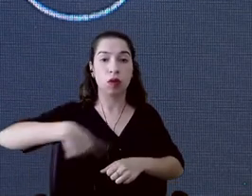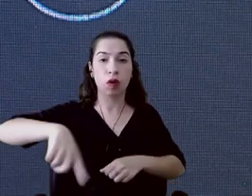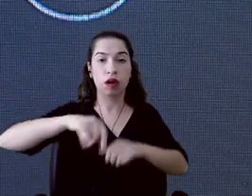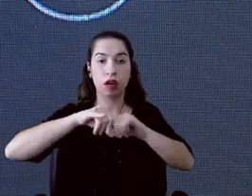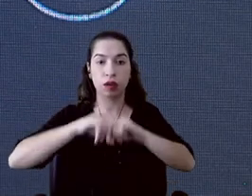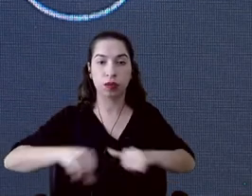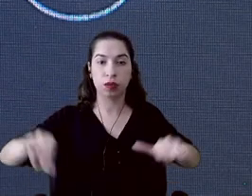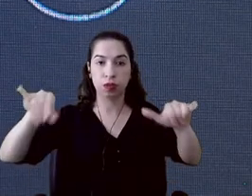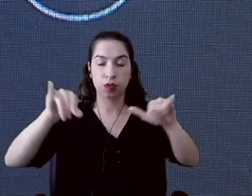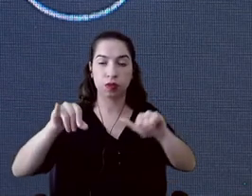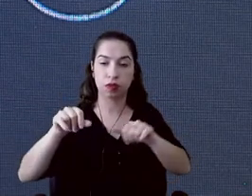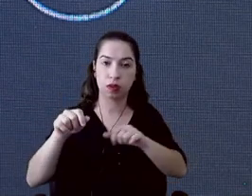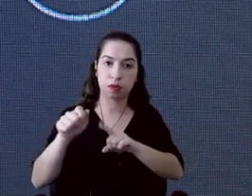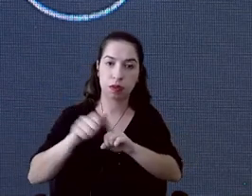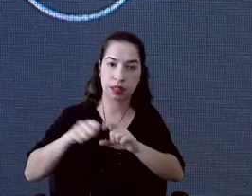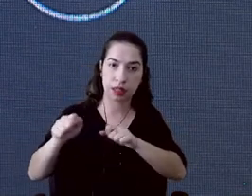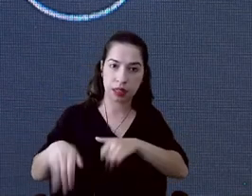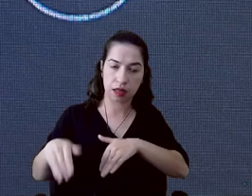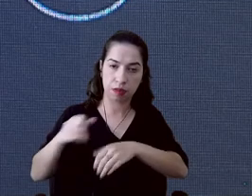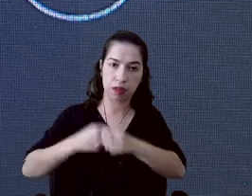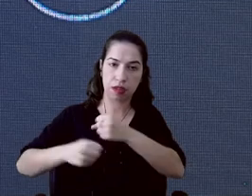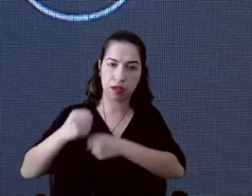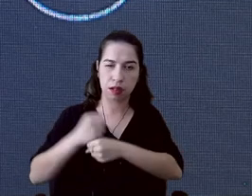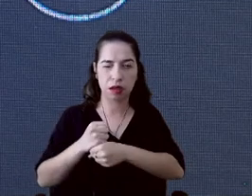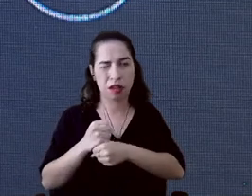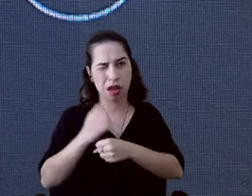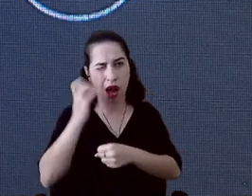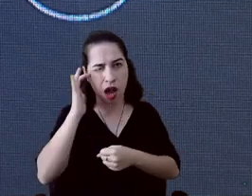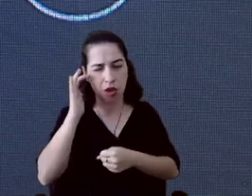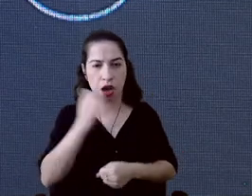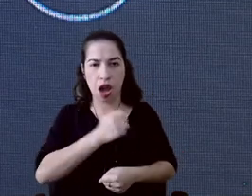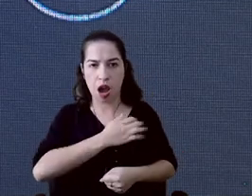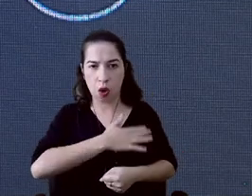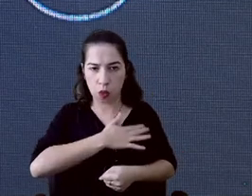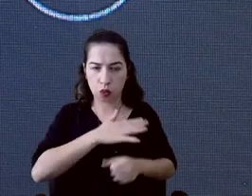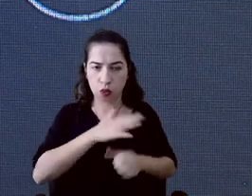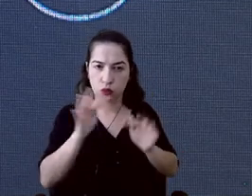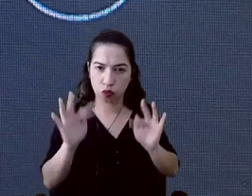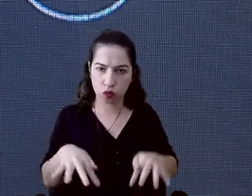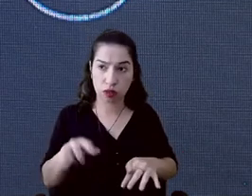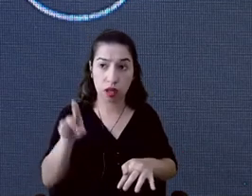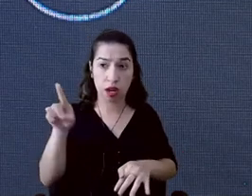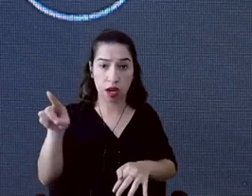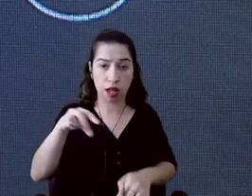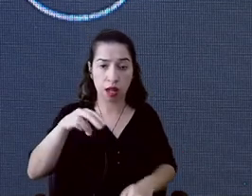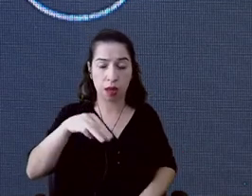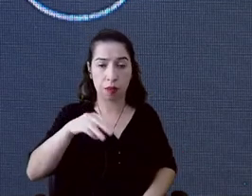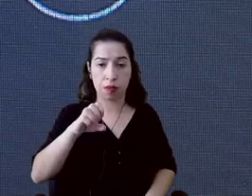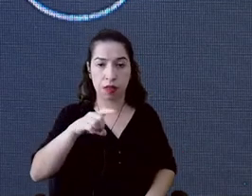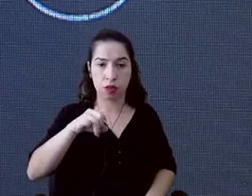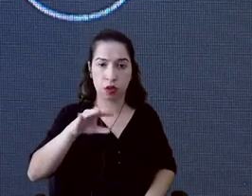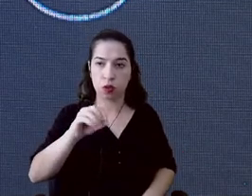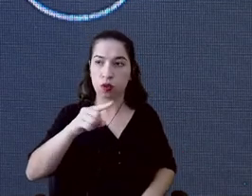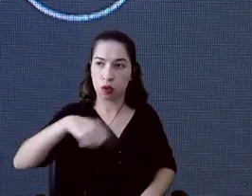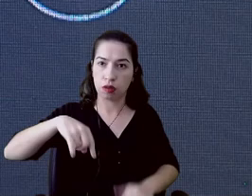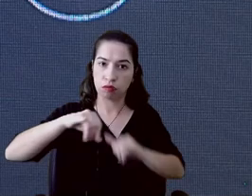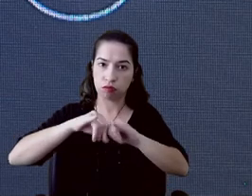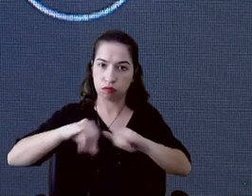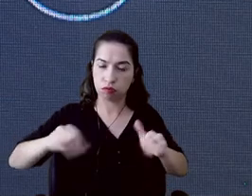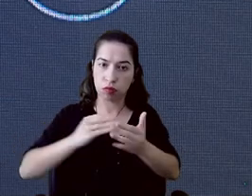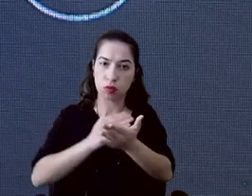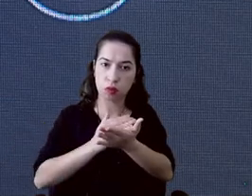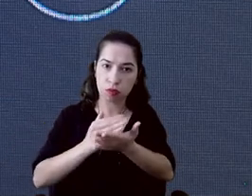em setembro do ano passado fim de agosto lá no nosso sangue no México que a gente estava começando uma operação na